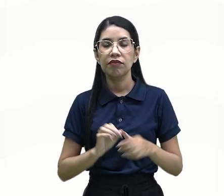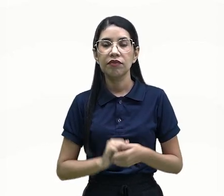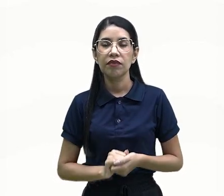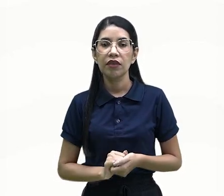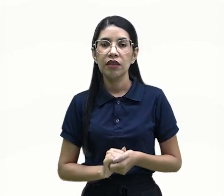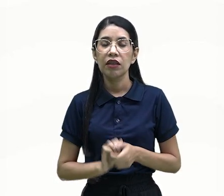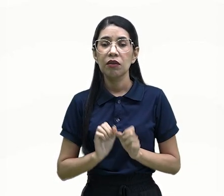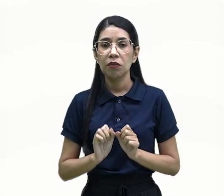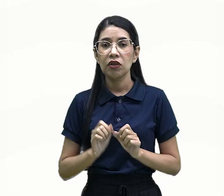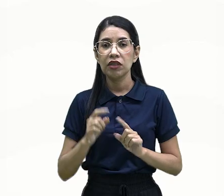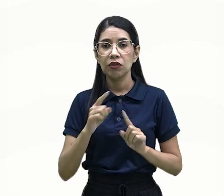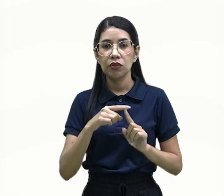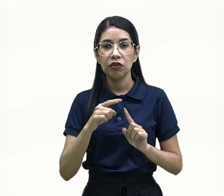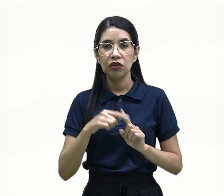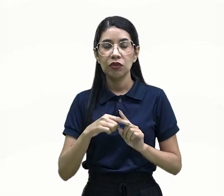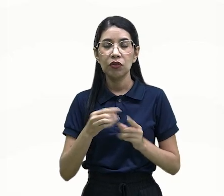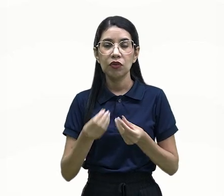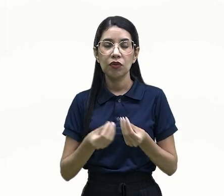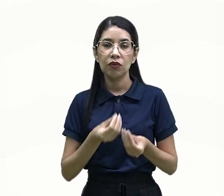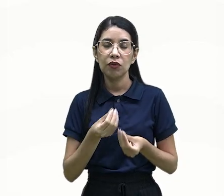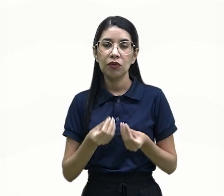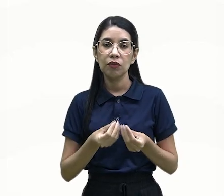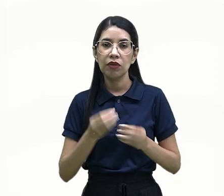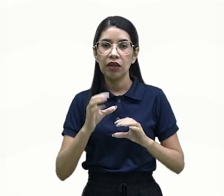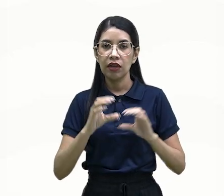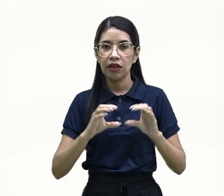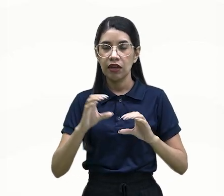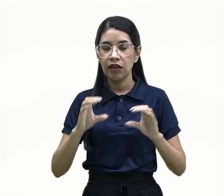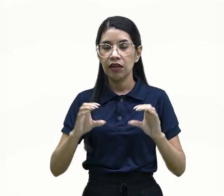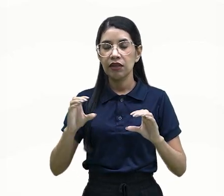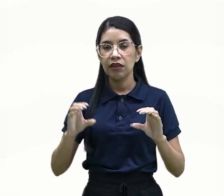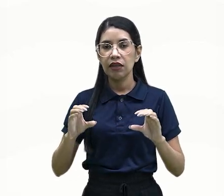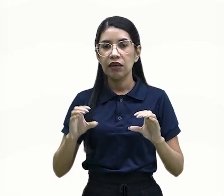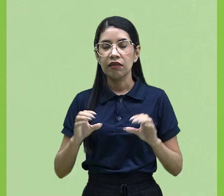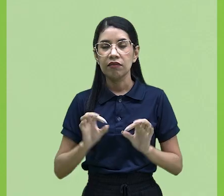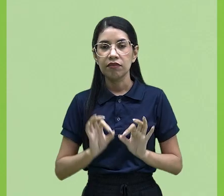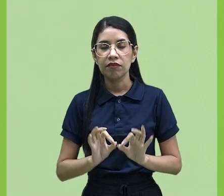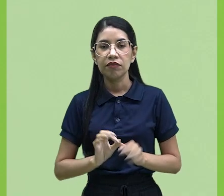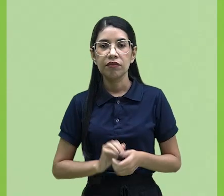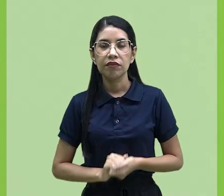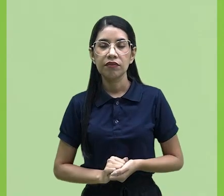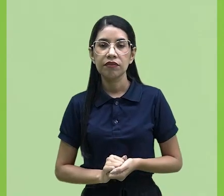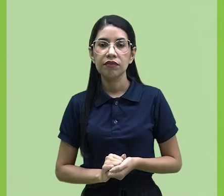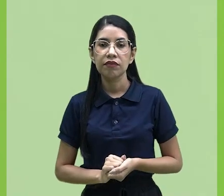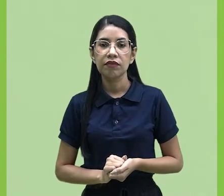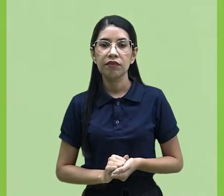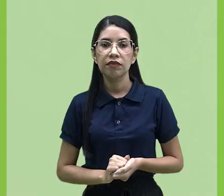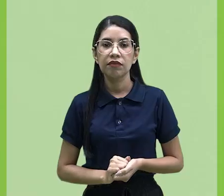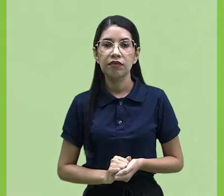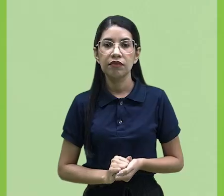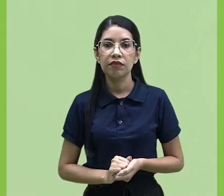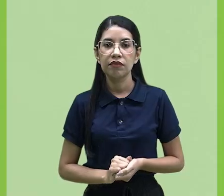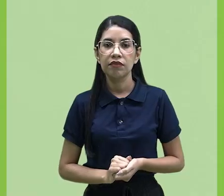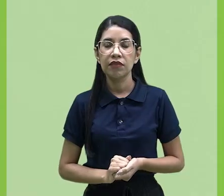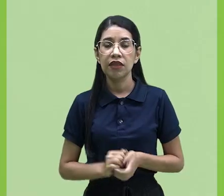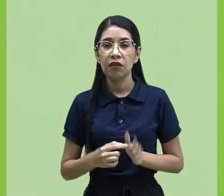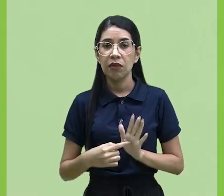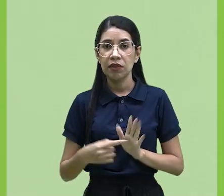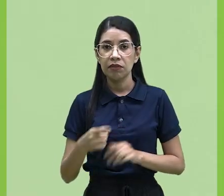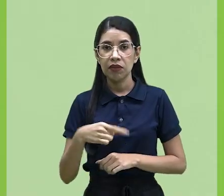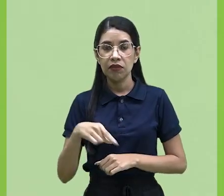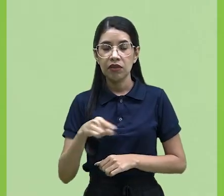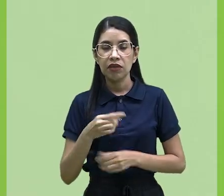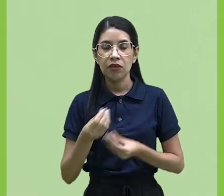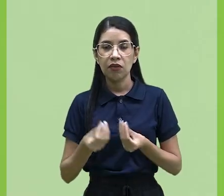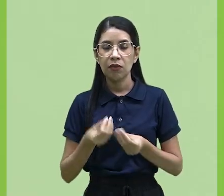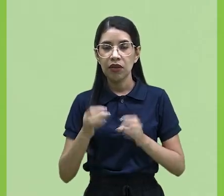Então, a gente poderia classificar essa cadeia da estrutura da penicilina dessa forma. Ok, gente? Bom, então eu apresentei para vocês